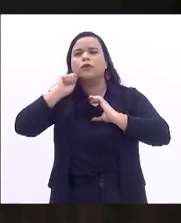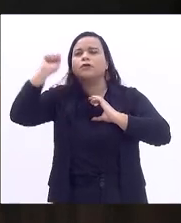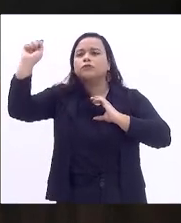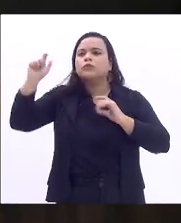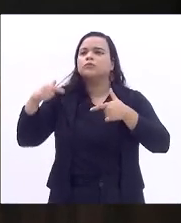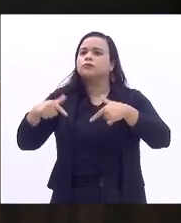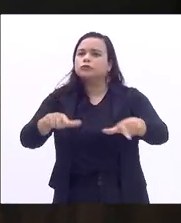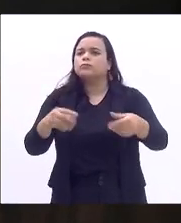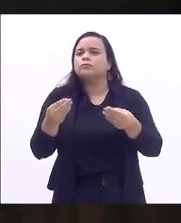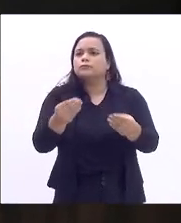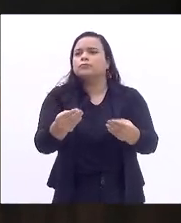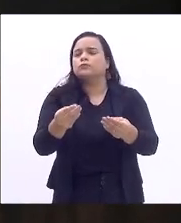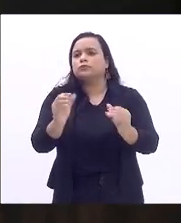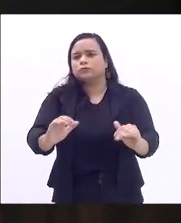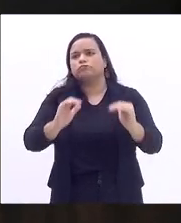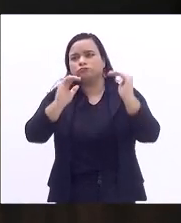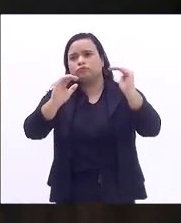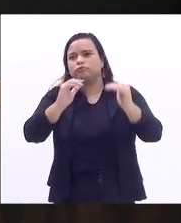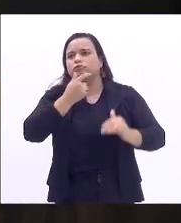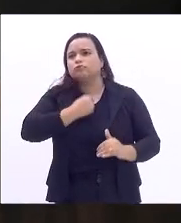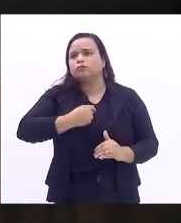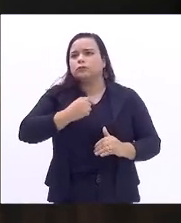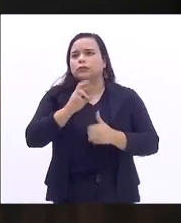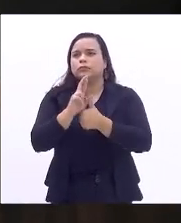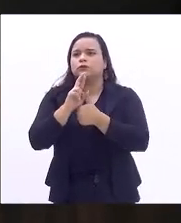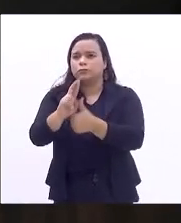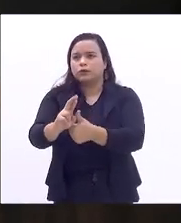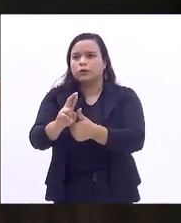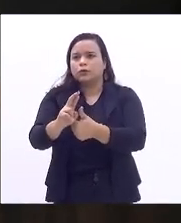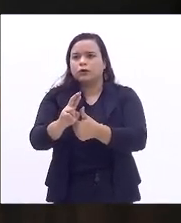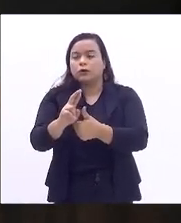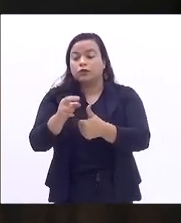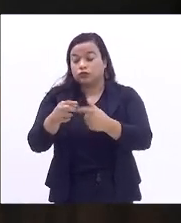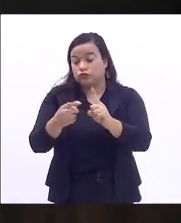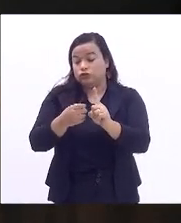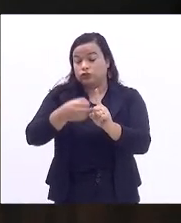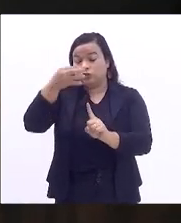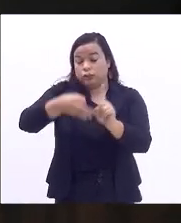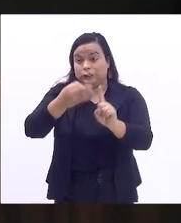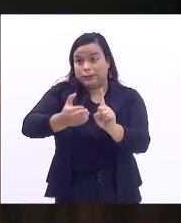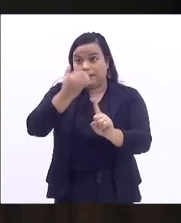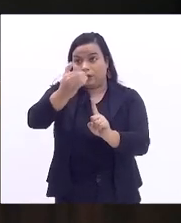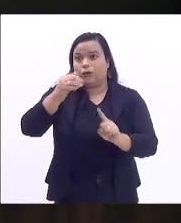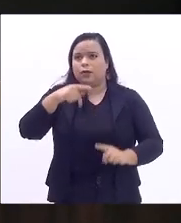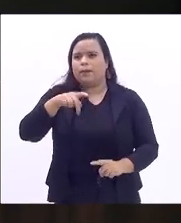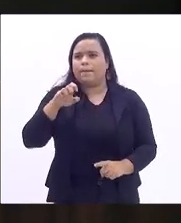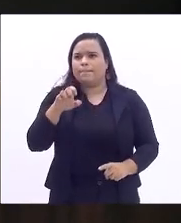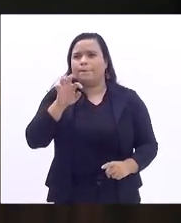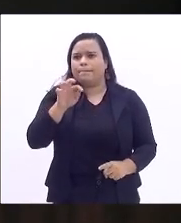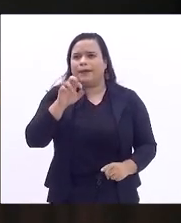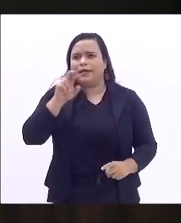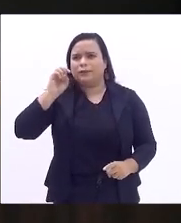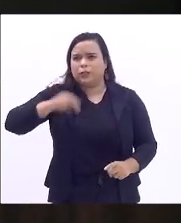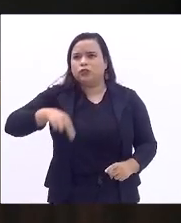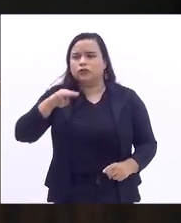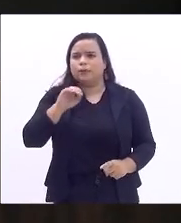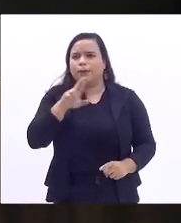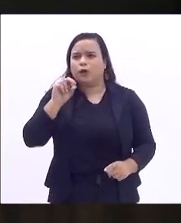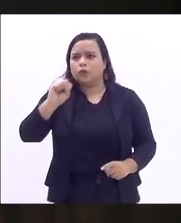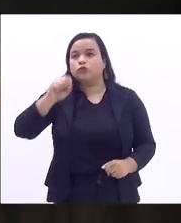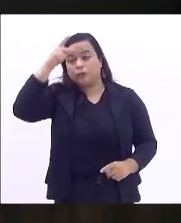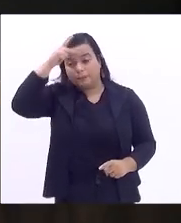diploma ao Excelentíssimo Senhor Desembargador Doutor Pet são Barroso Simão Presidente do Instituto dos magistrados